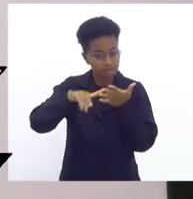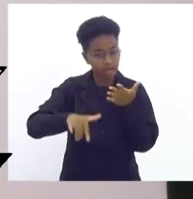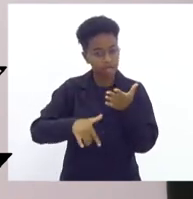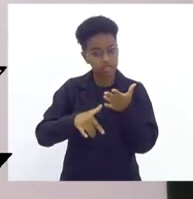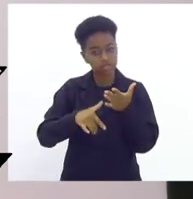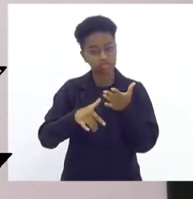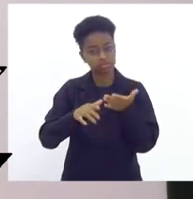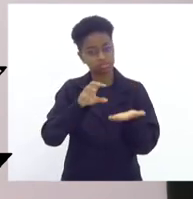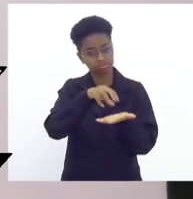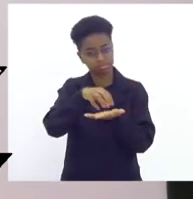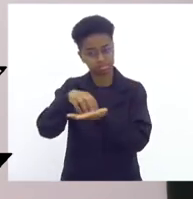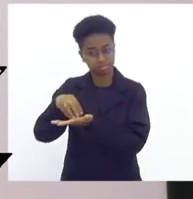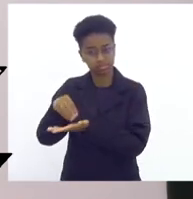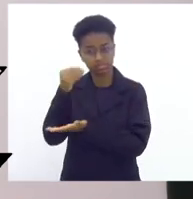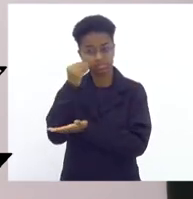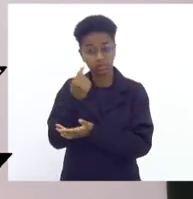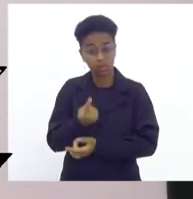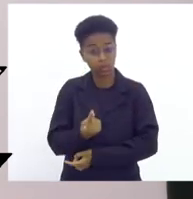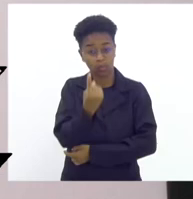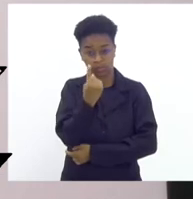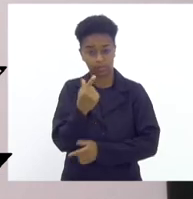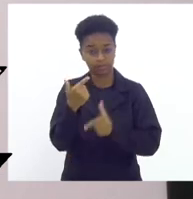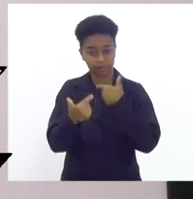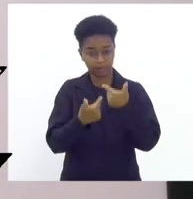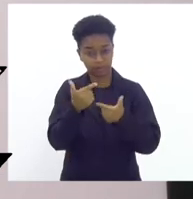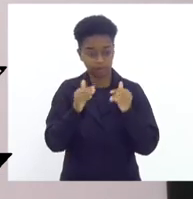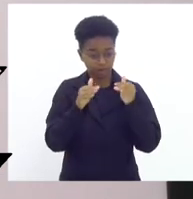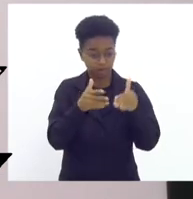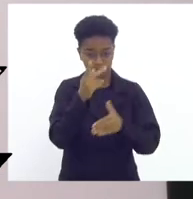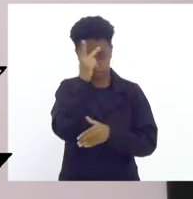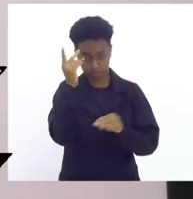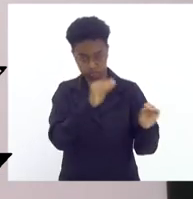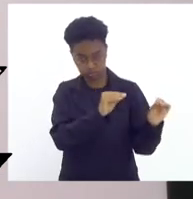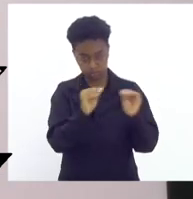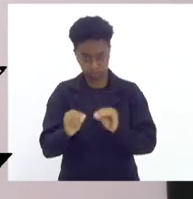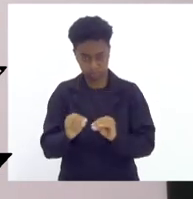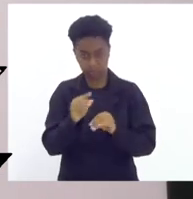para o melhor trabalho para nós Imigrante